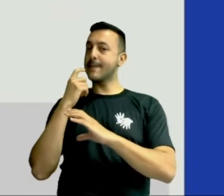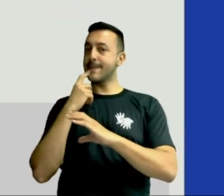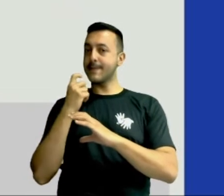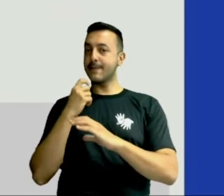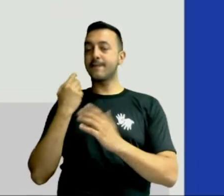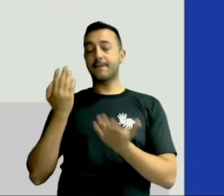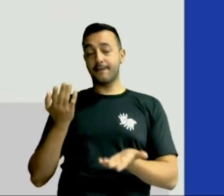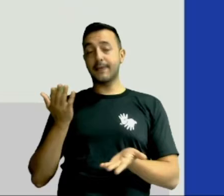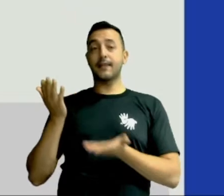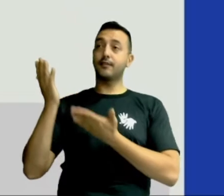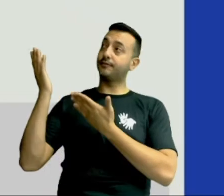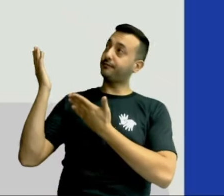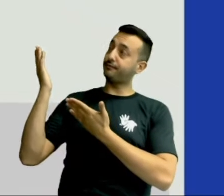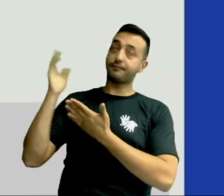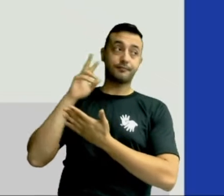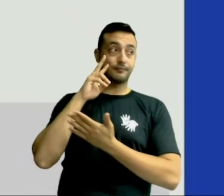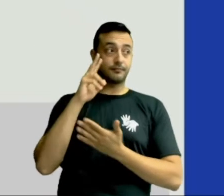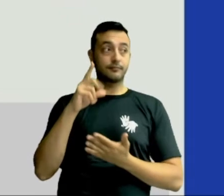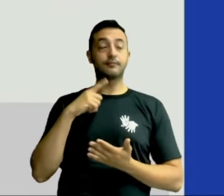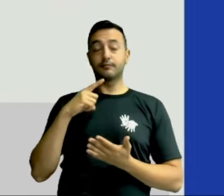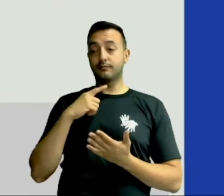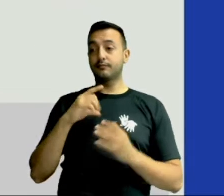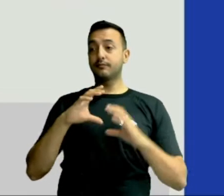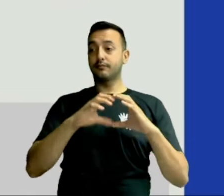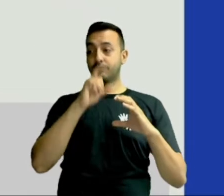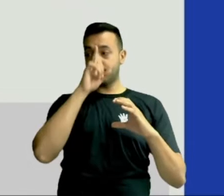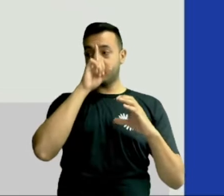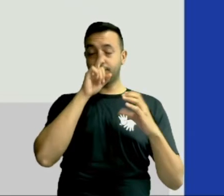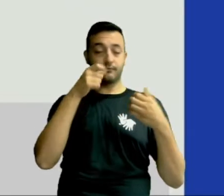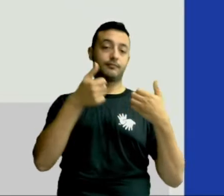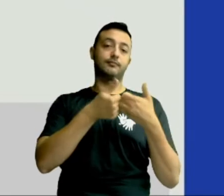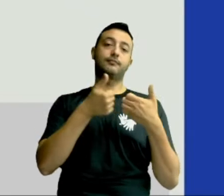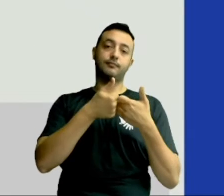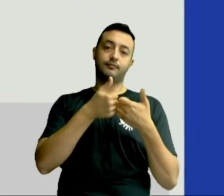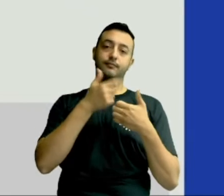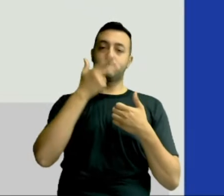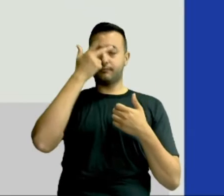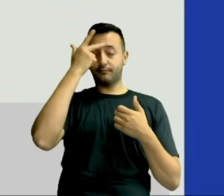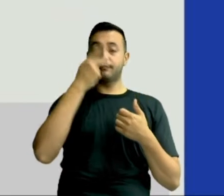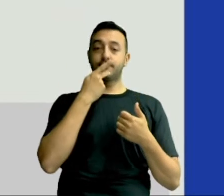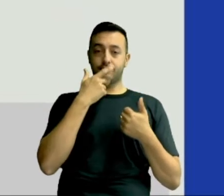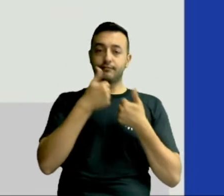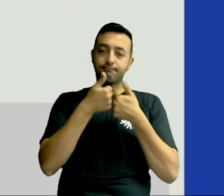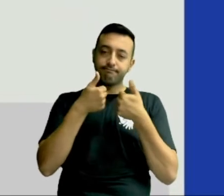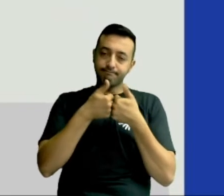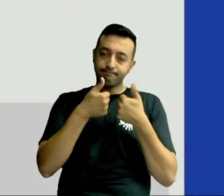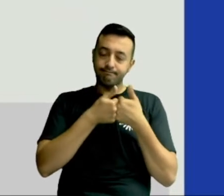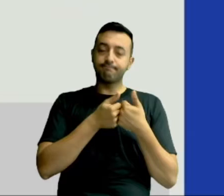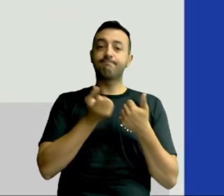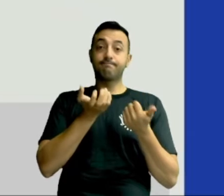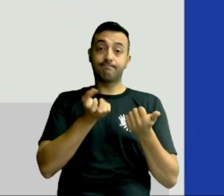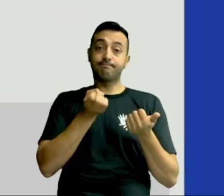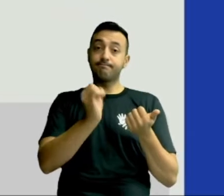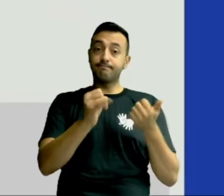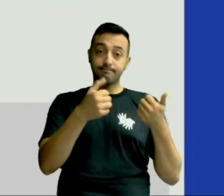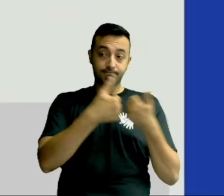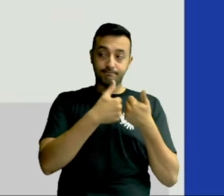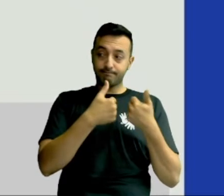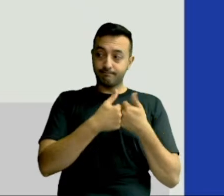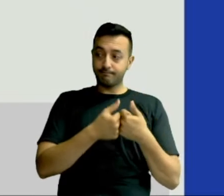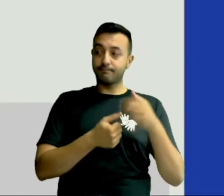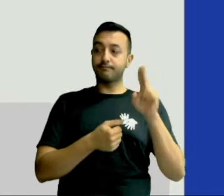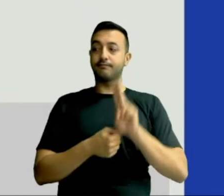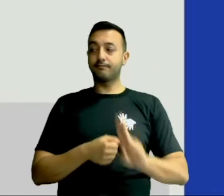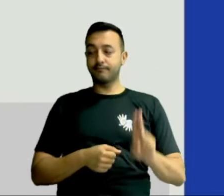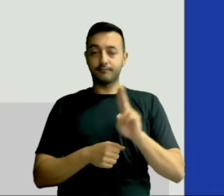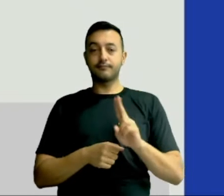como vemos na imagem a yellow Ball está próximo da pessoa que fala então se está próximo da pessoa que fala